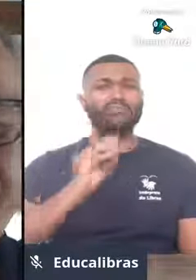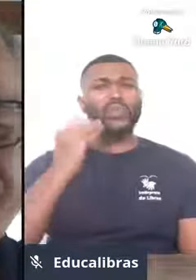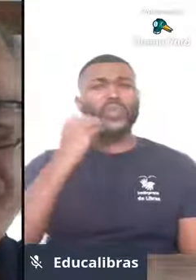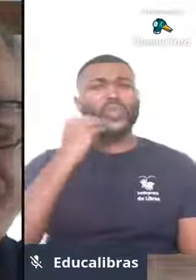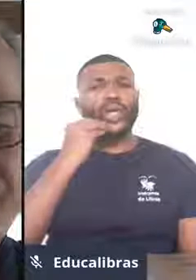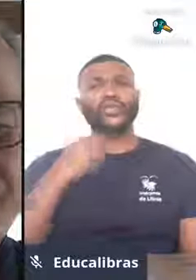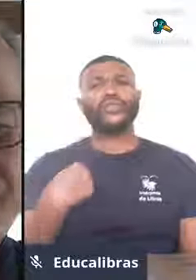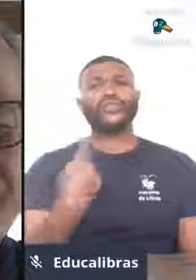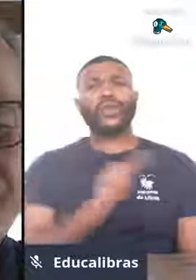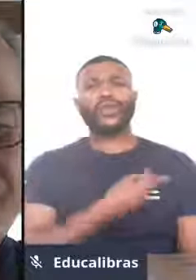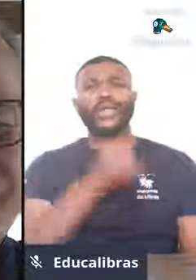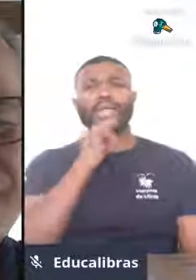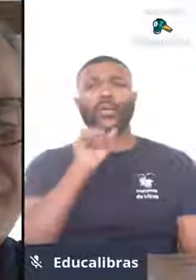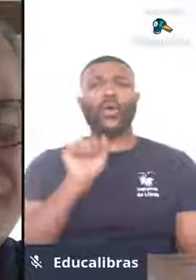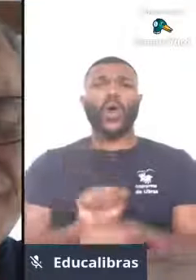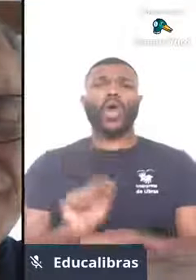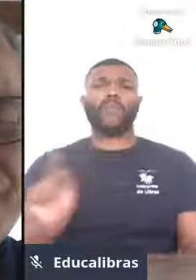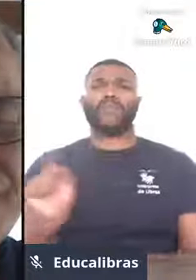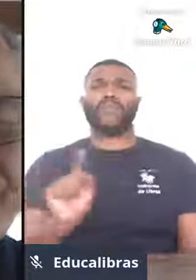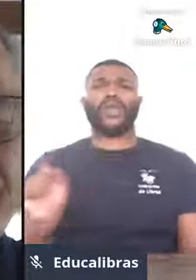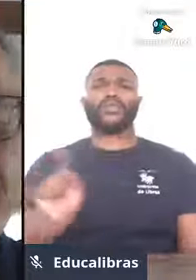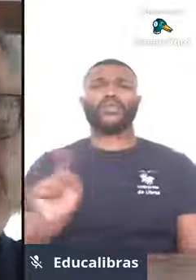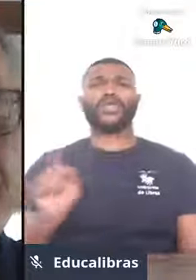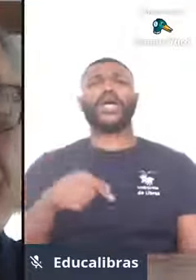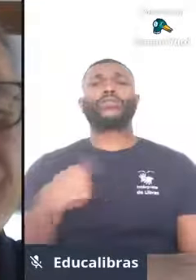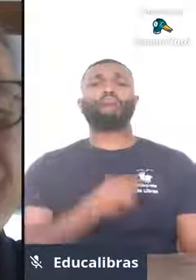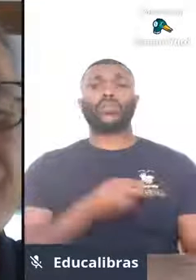ficar parado, né? A gente continuar